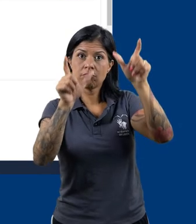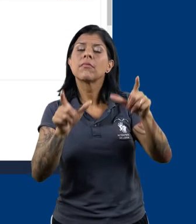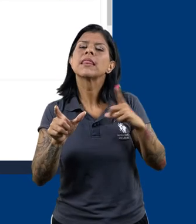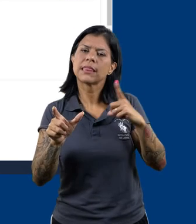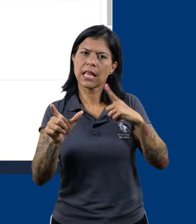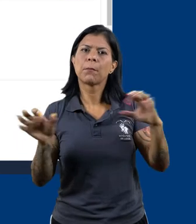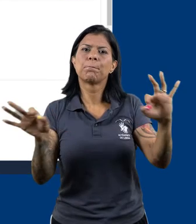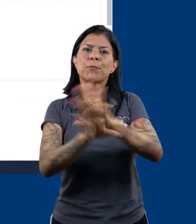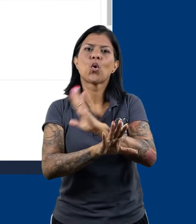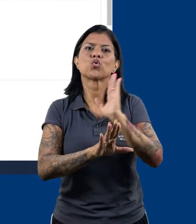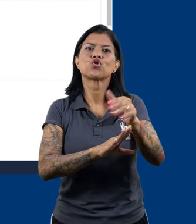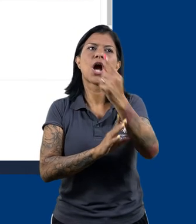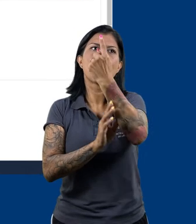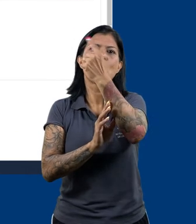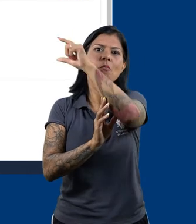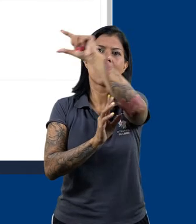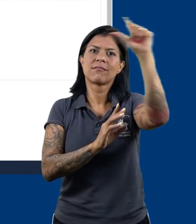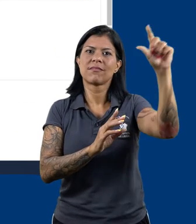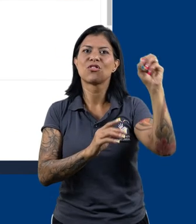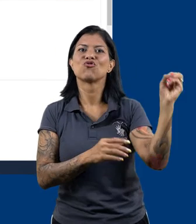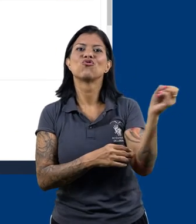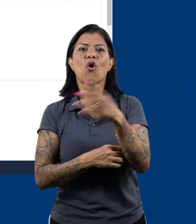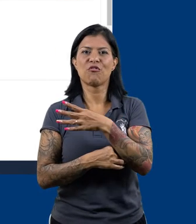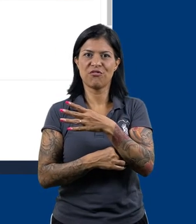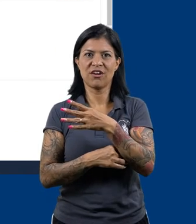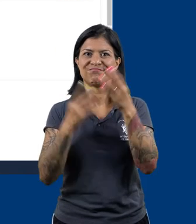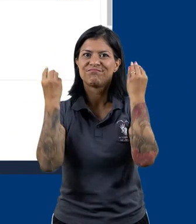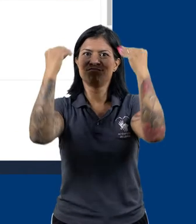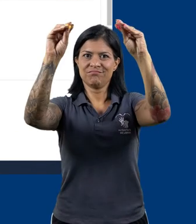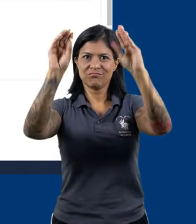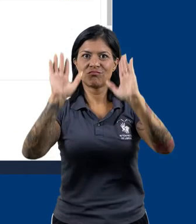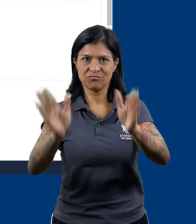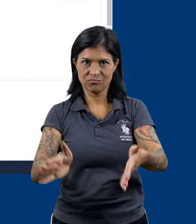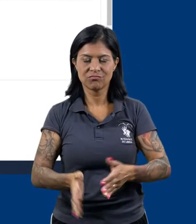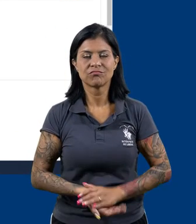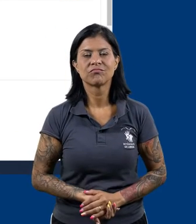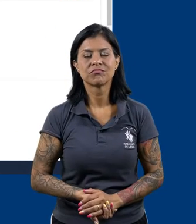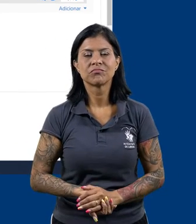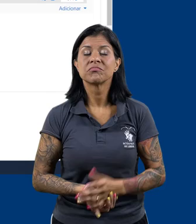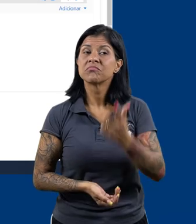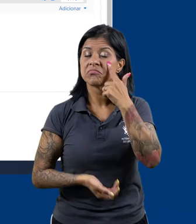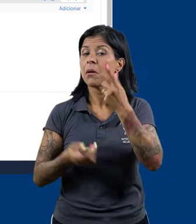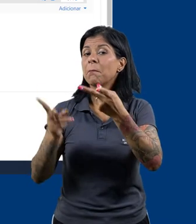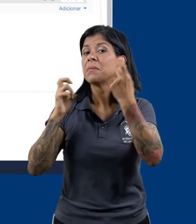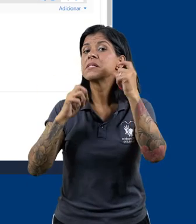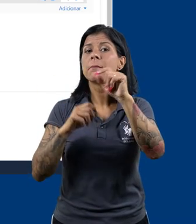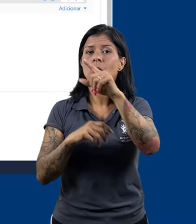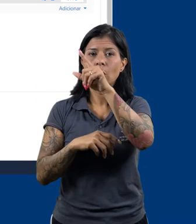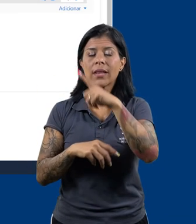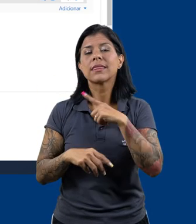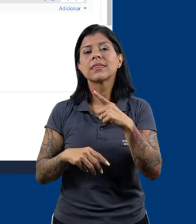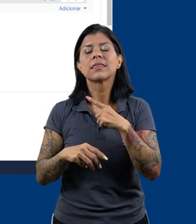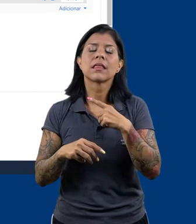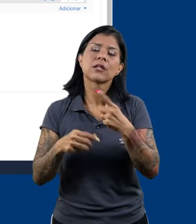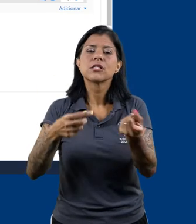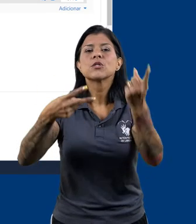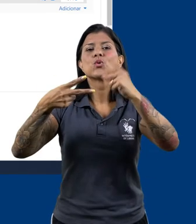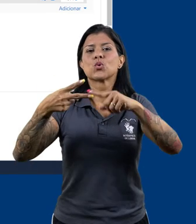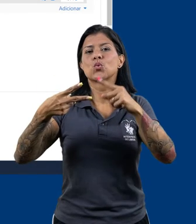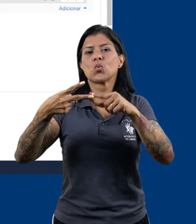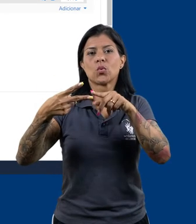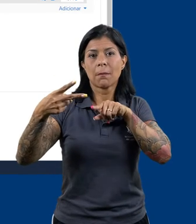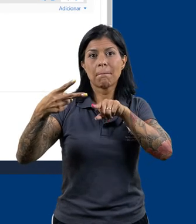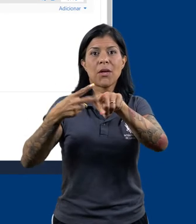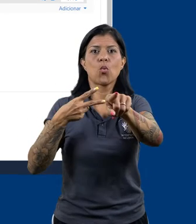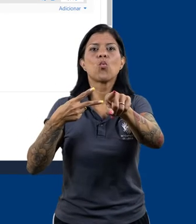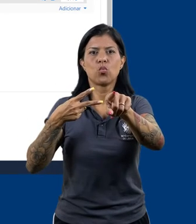reparem, temos a nossa nova questão inserida. Reparem que criei uma segunda